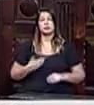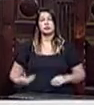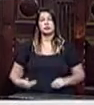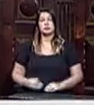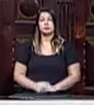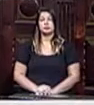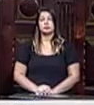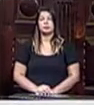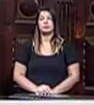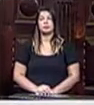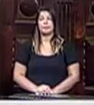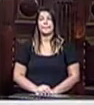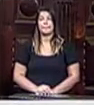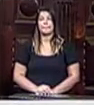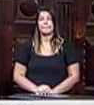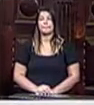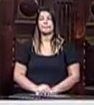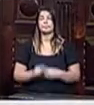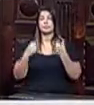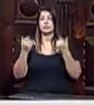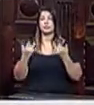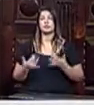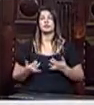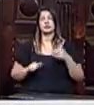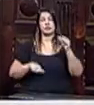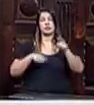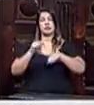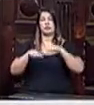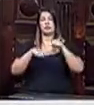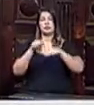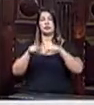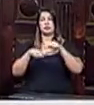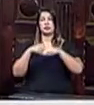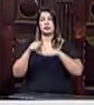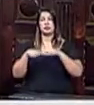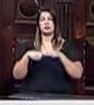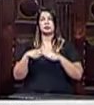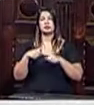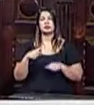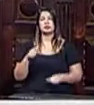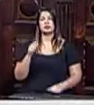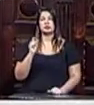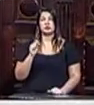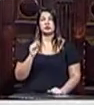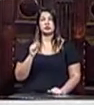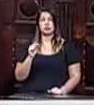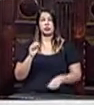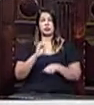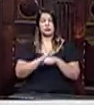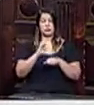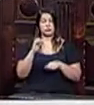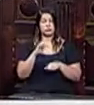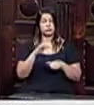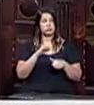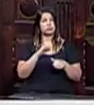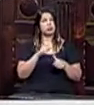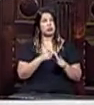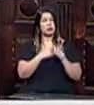Executivo, que trata da transformação daquilo que o Estado deve